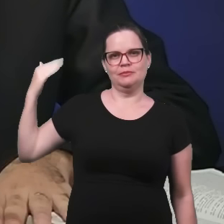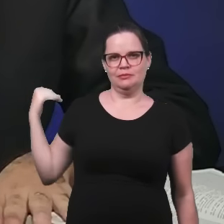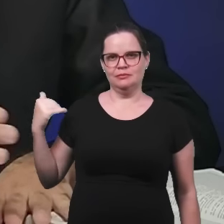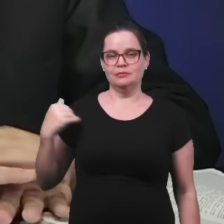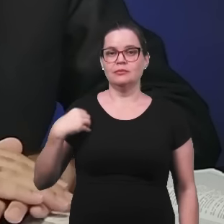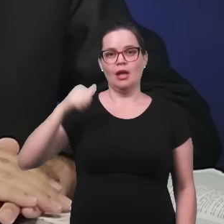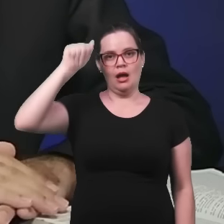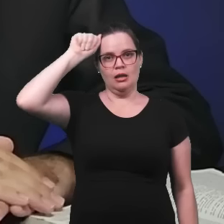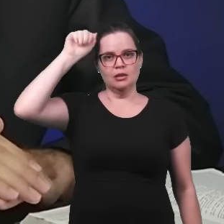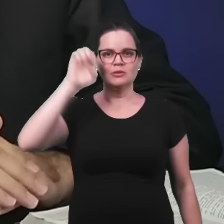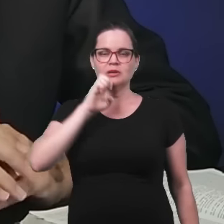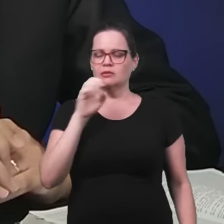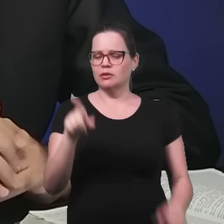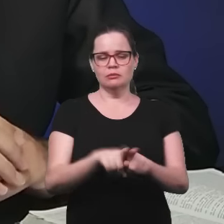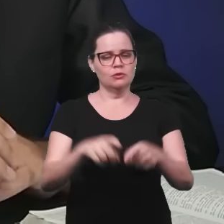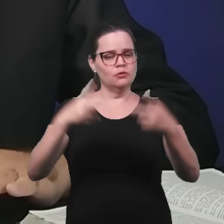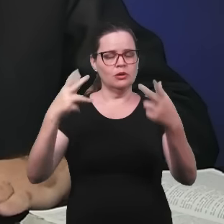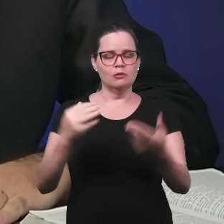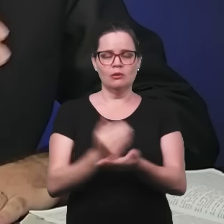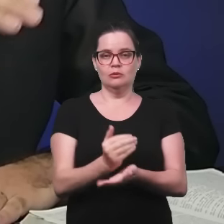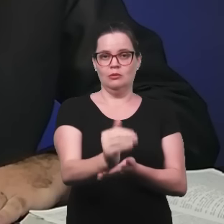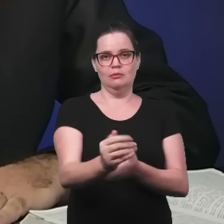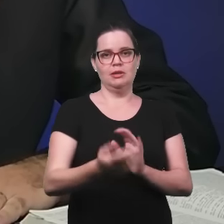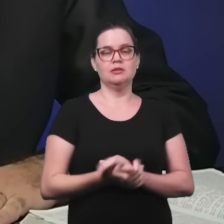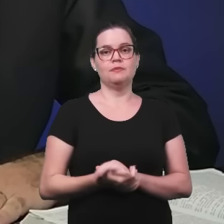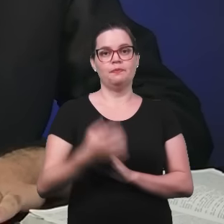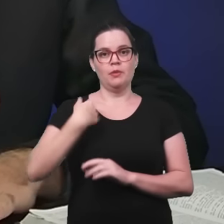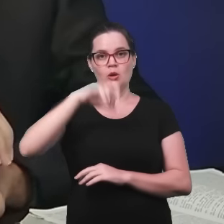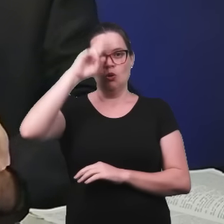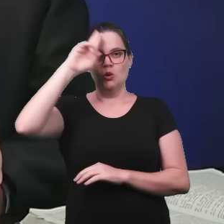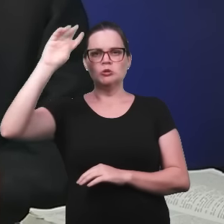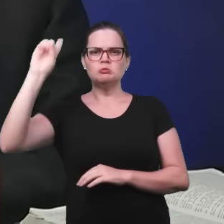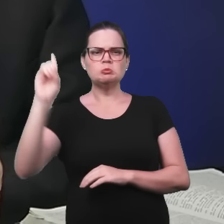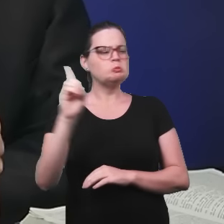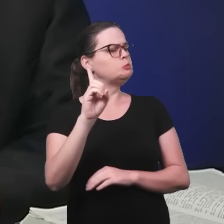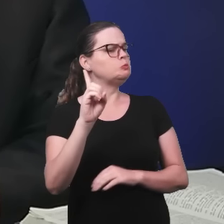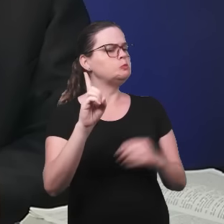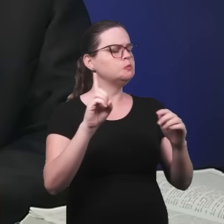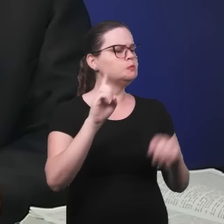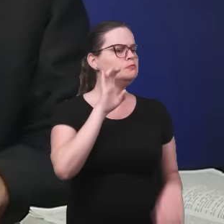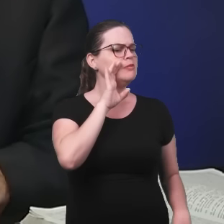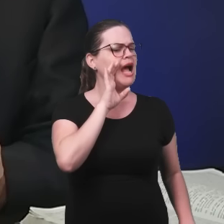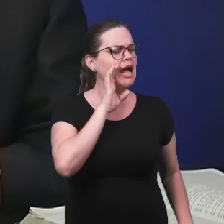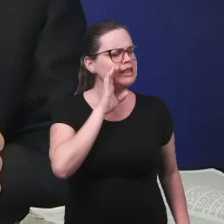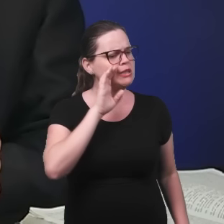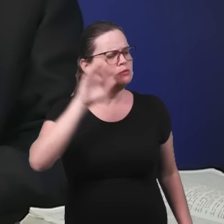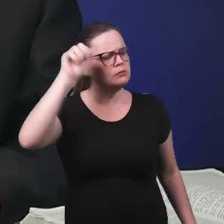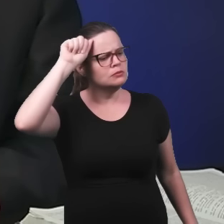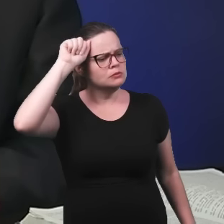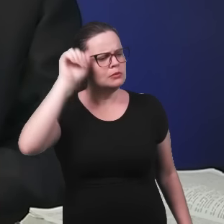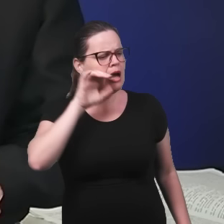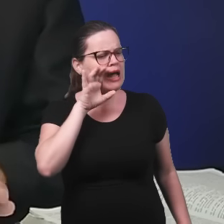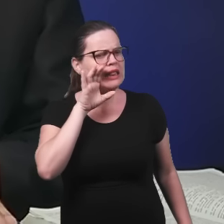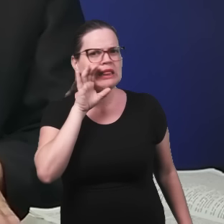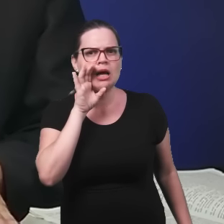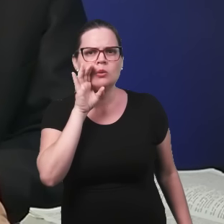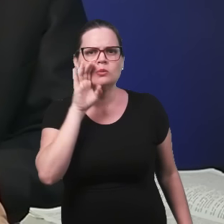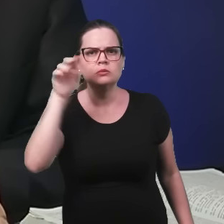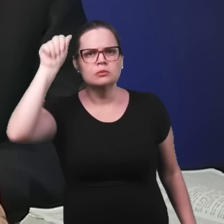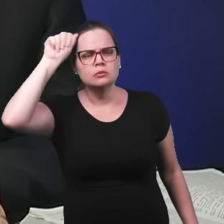Adão e Eva não foi diferente. O Senhor chamou lá pelo jardim, Adão, onde estás? E Adão se escondia de